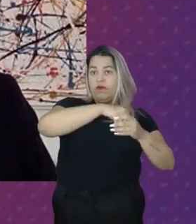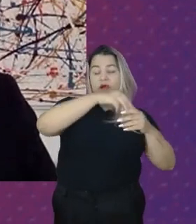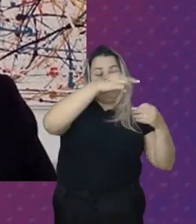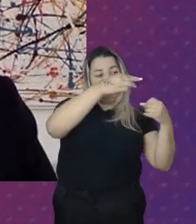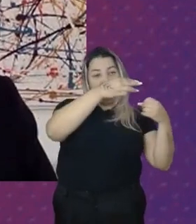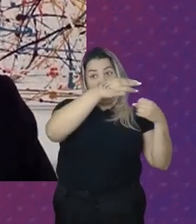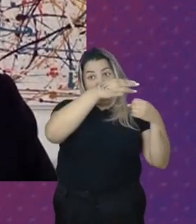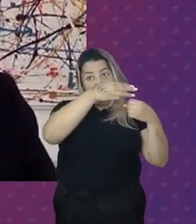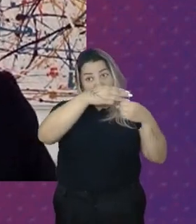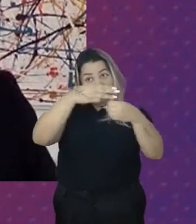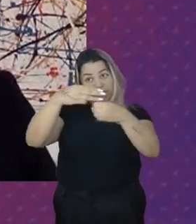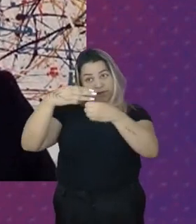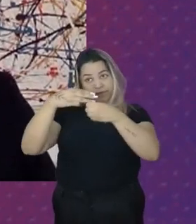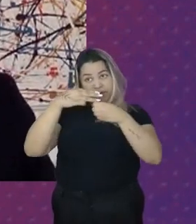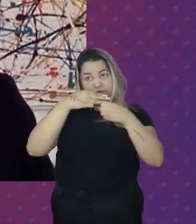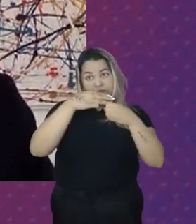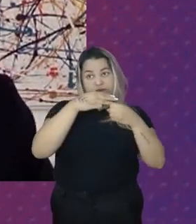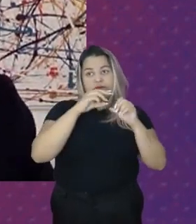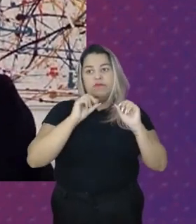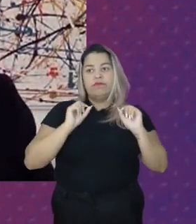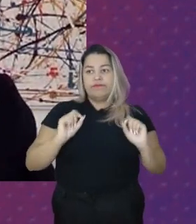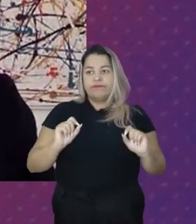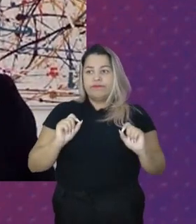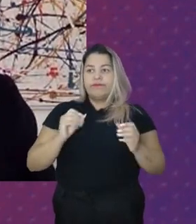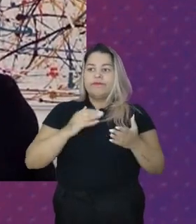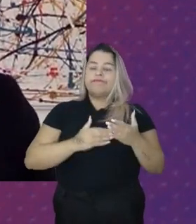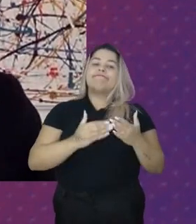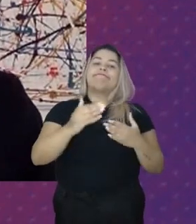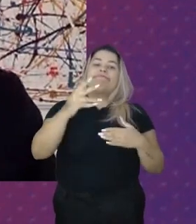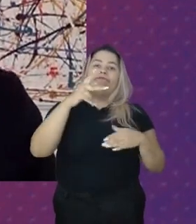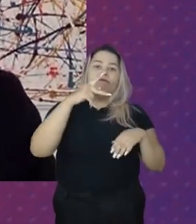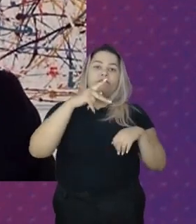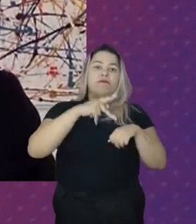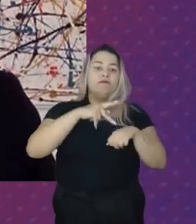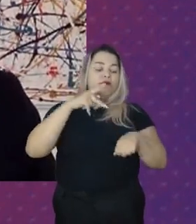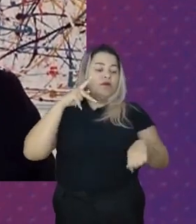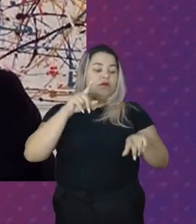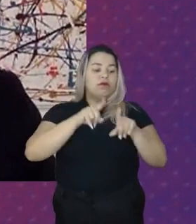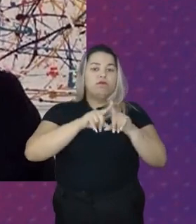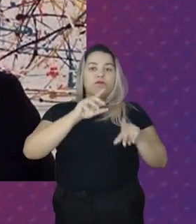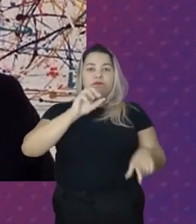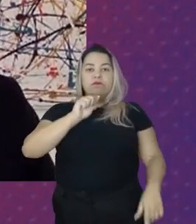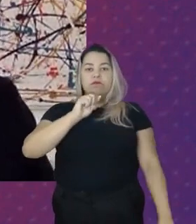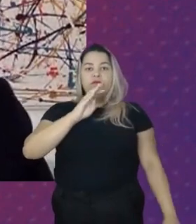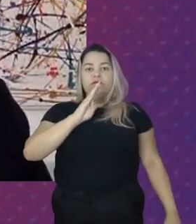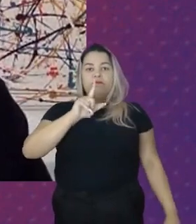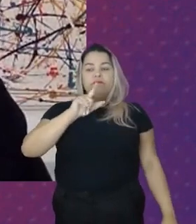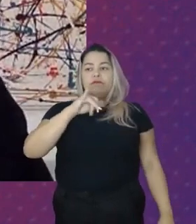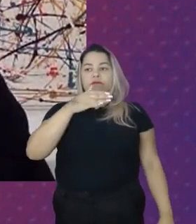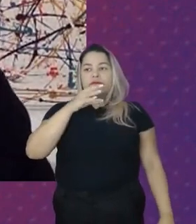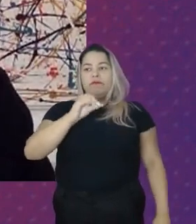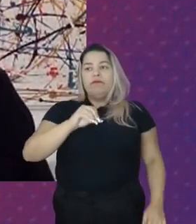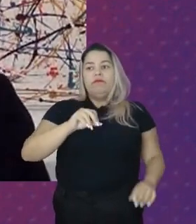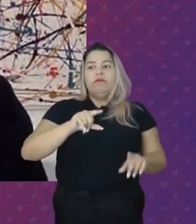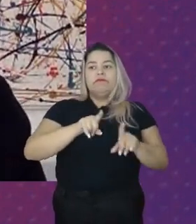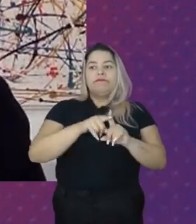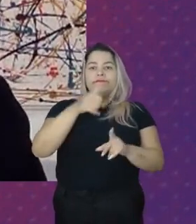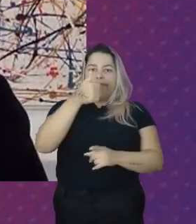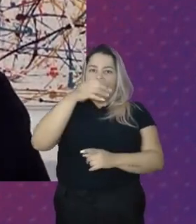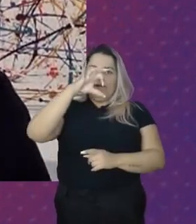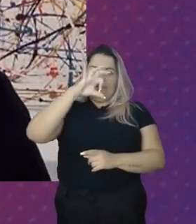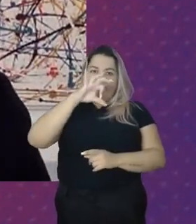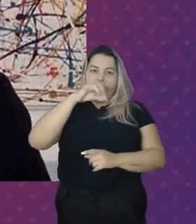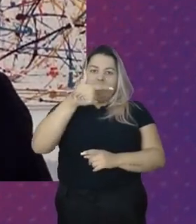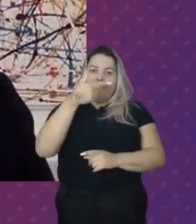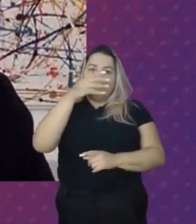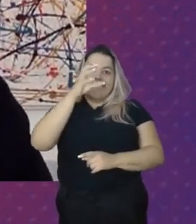municipais. Elas foram adotadas no período pós-abolição, portanto, na virada do século XIX para o